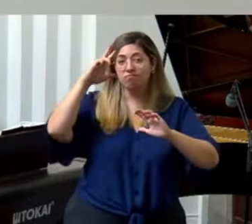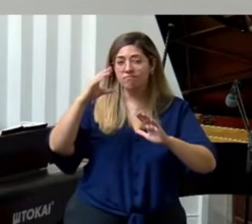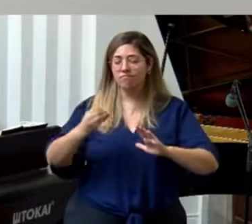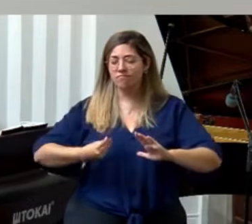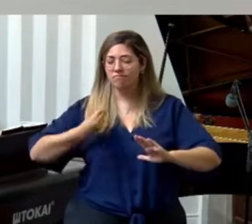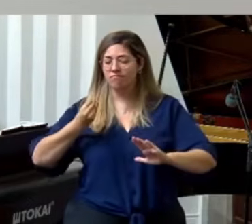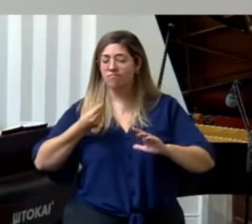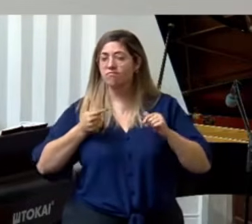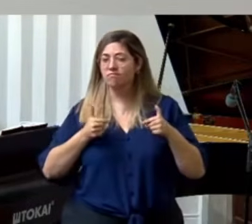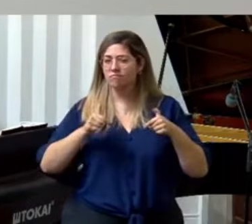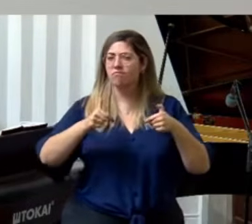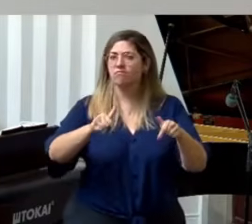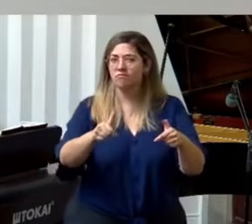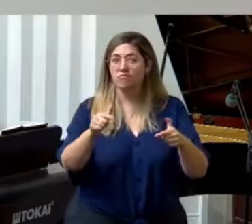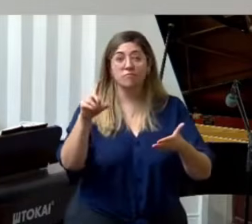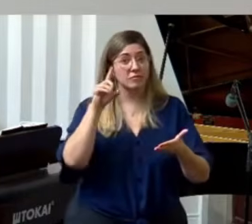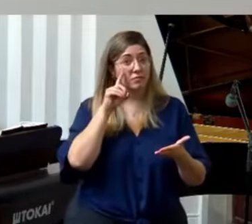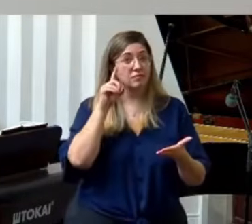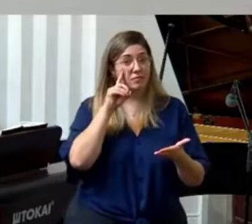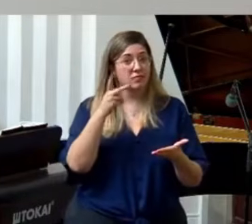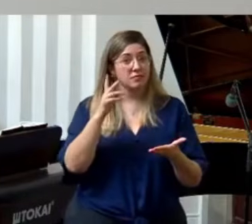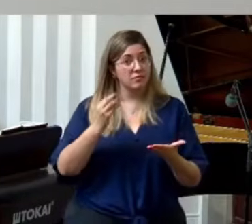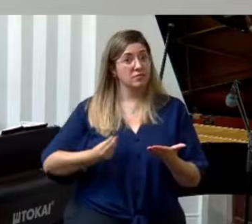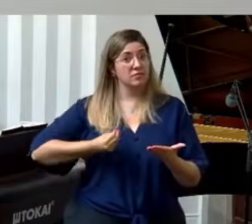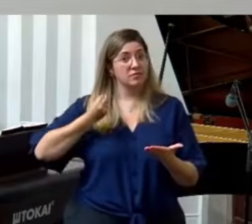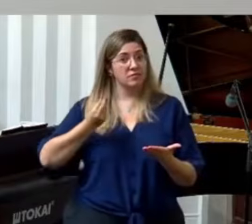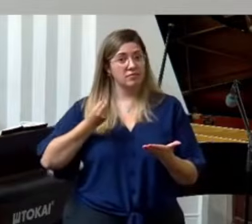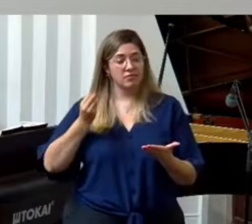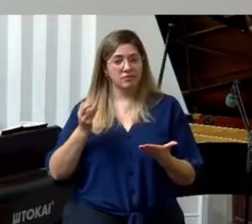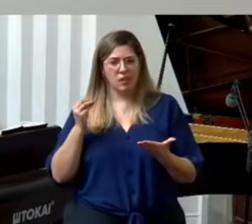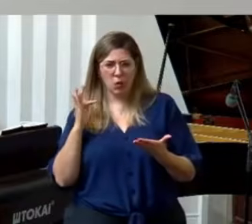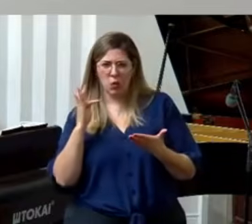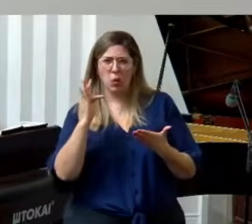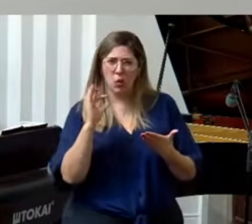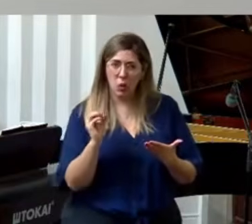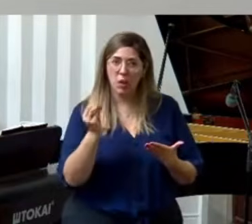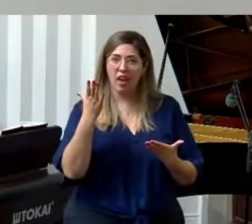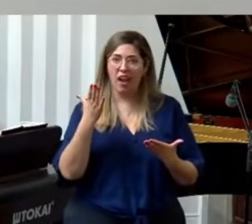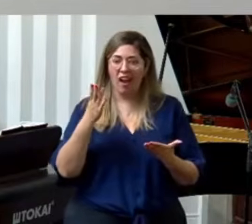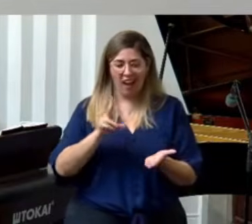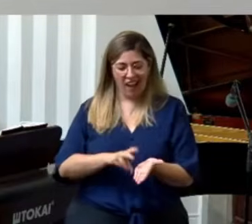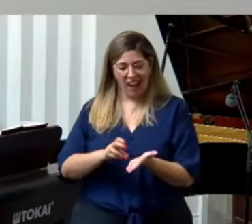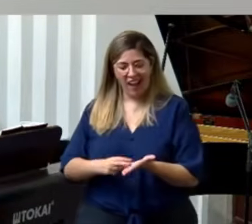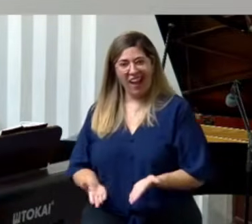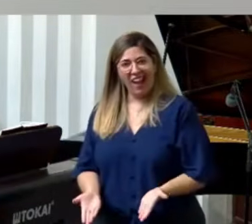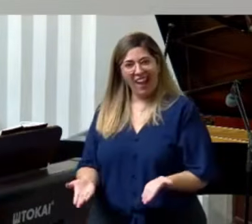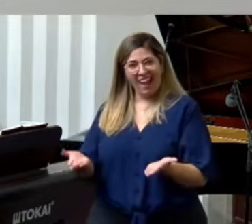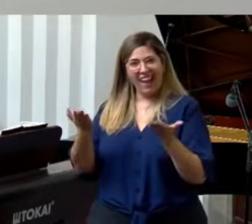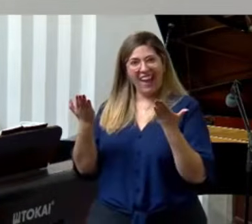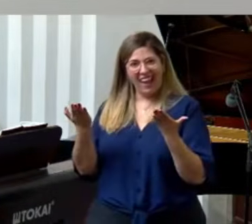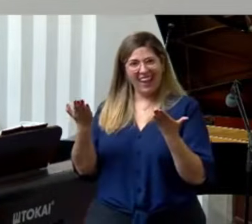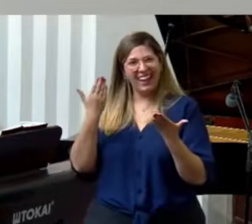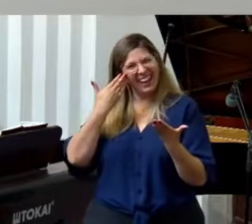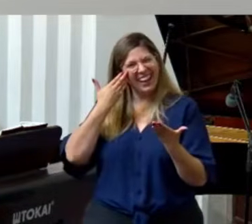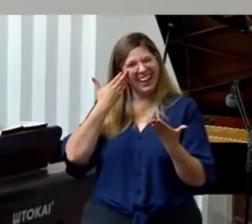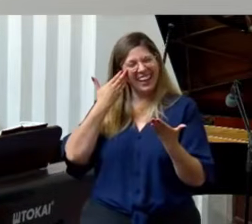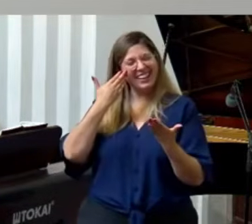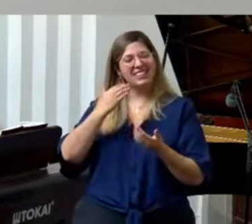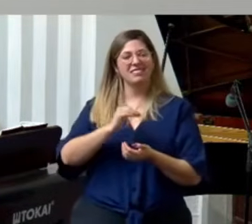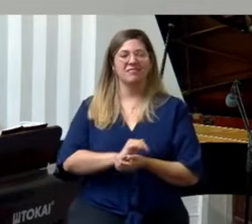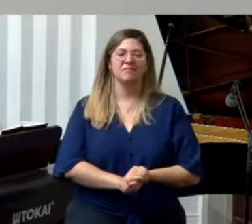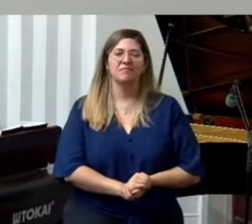de nossa vida e que precisam ser extirpadas. E isso acontecerá no momento da ressurreição. Porque quem